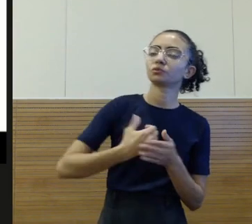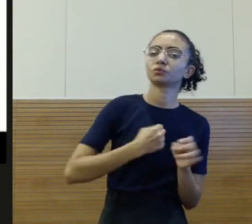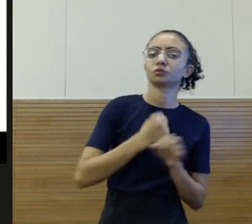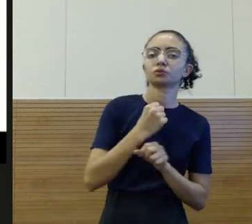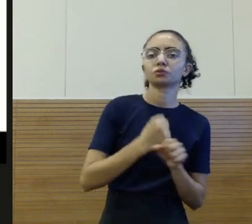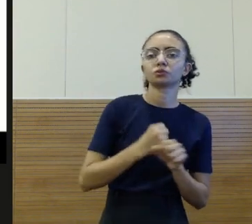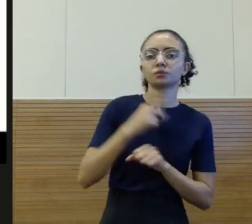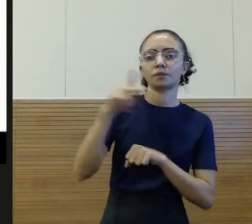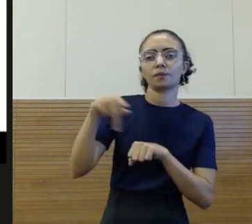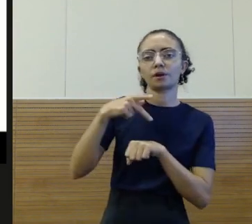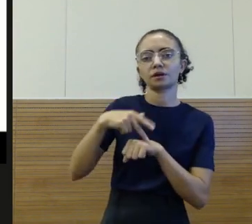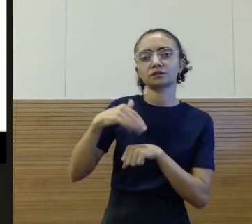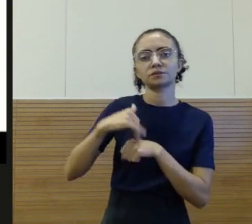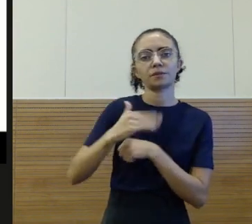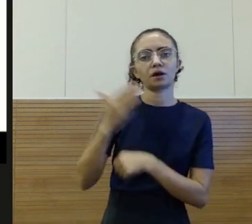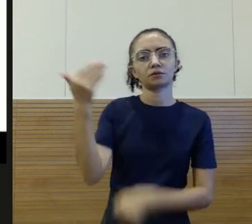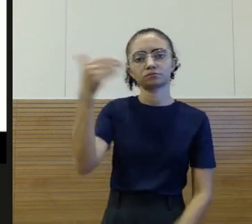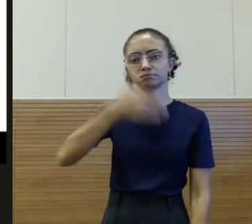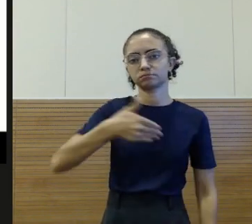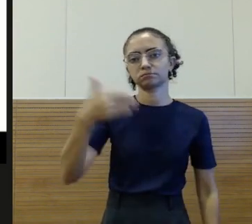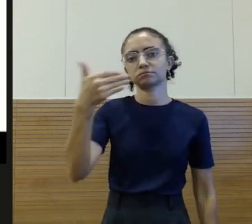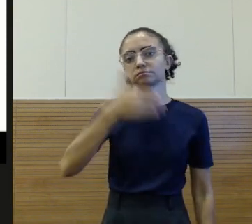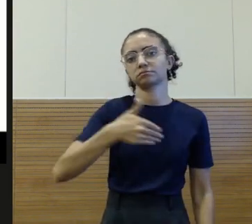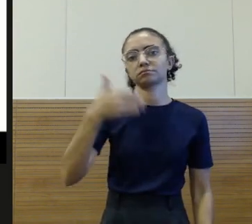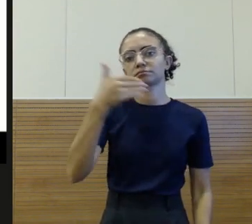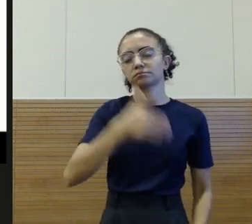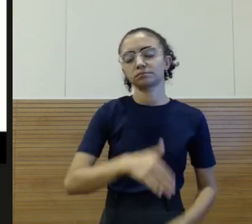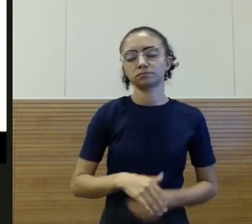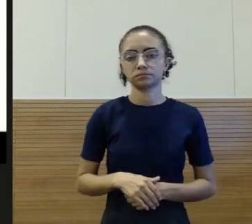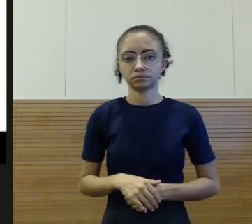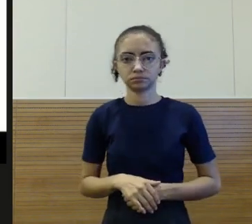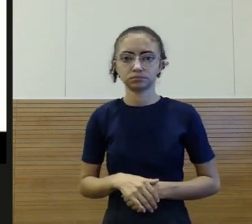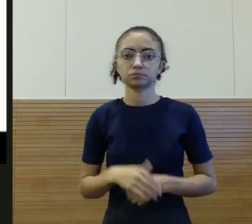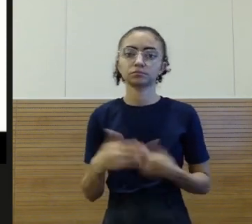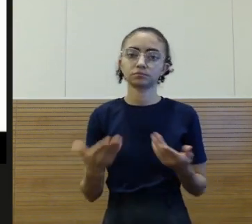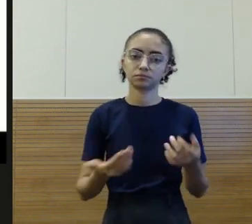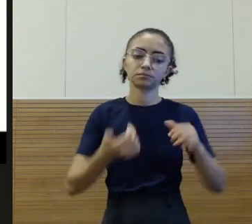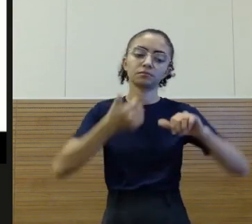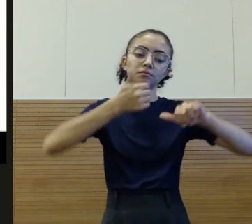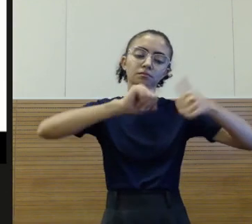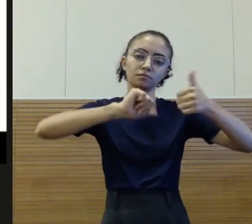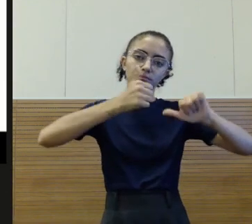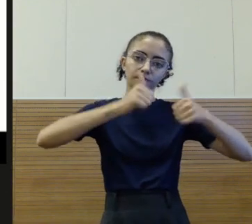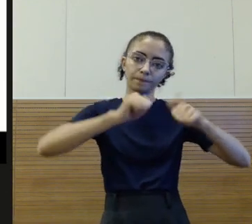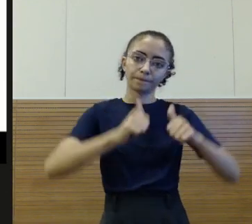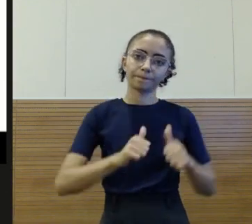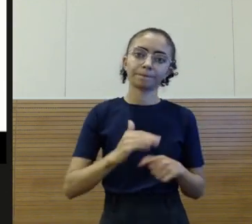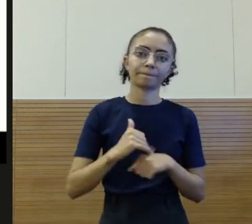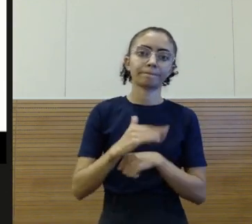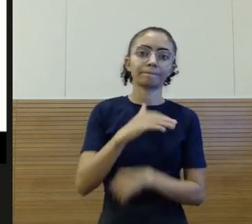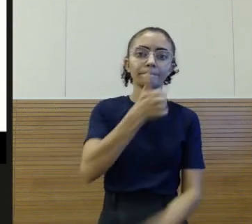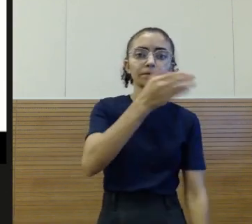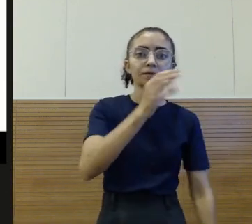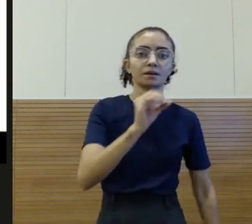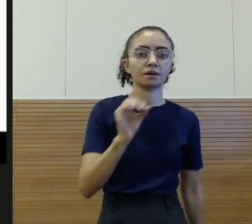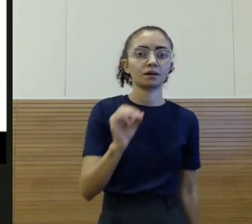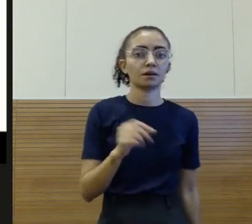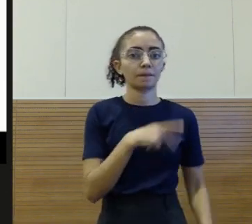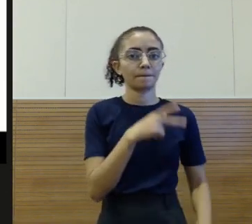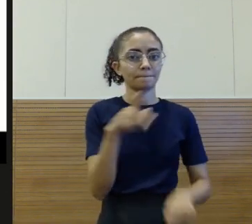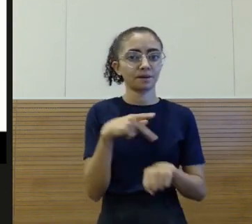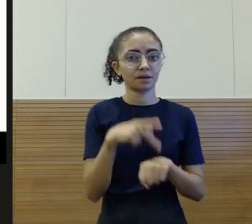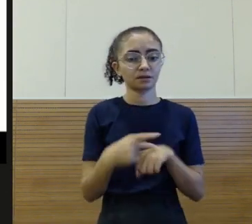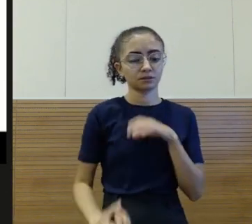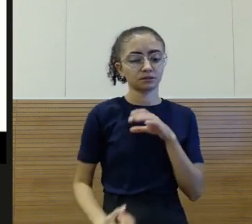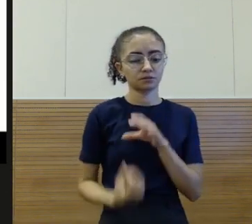as considerações de sustentabilidade, do que é a evidência, essa avaliação. Mais de 100 países desenvolveram suas as